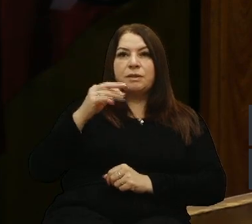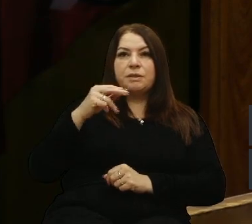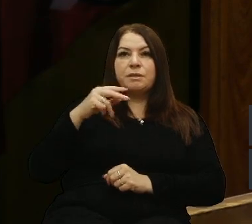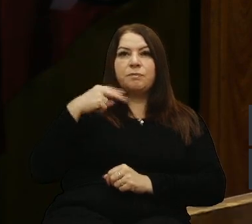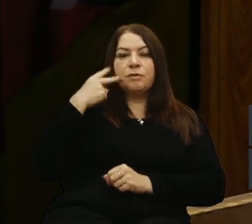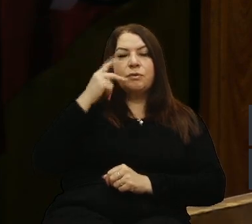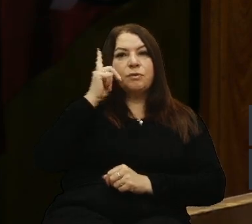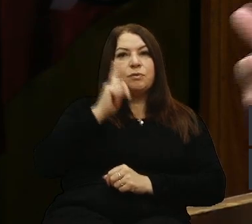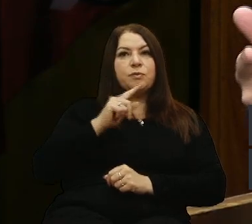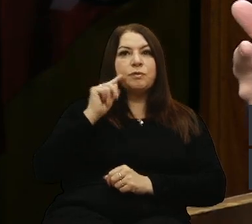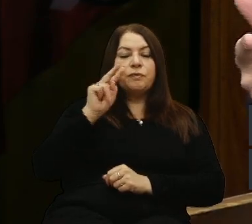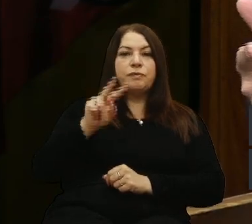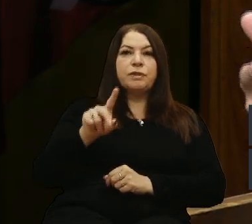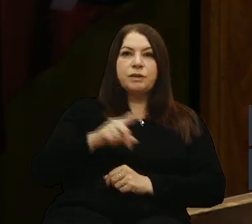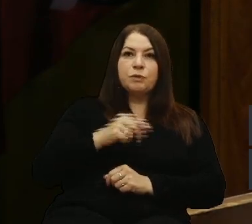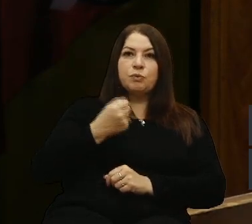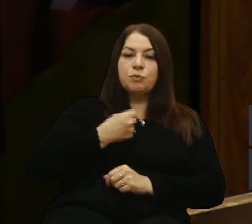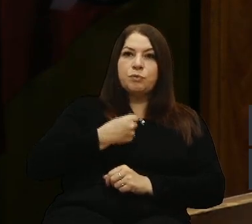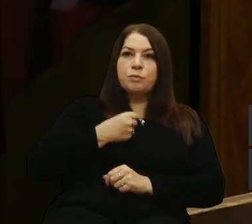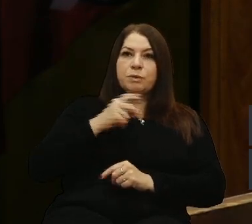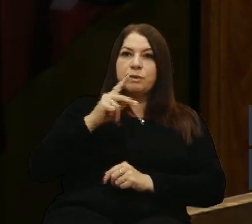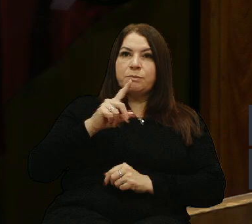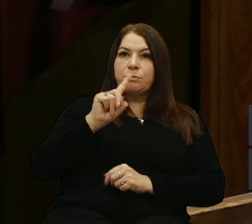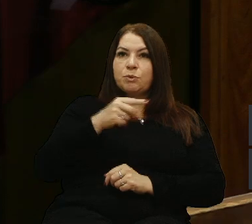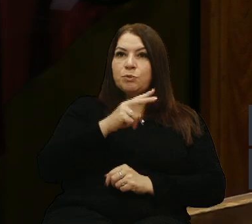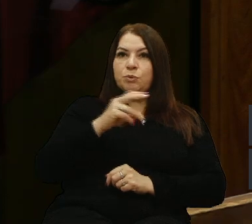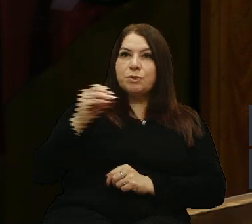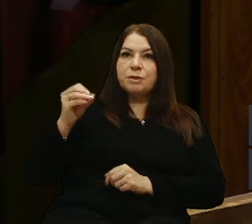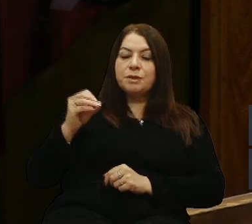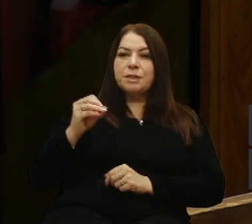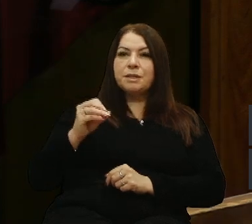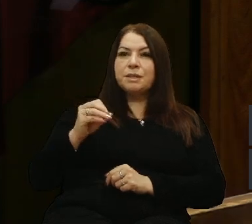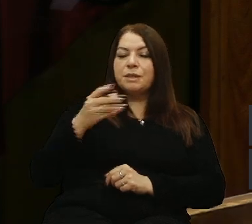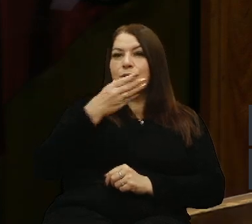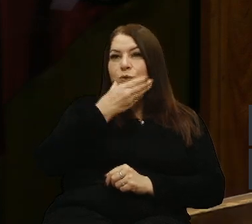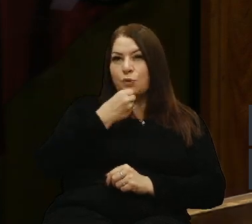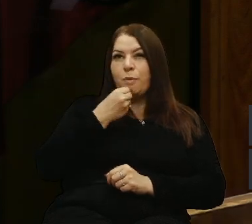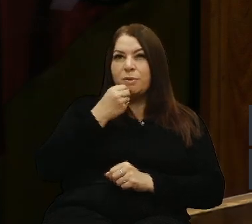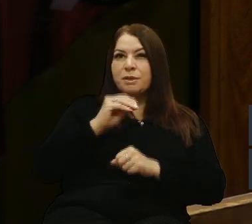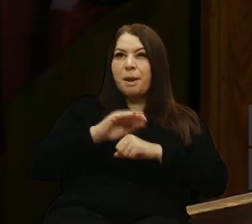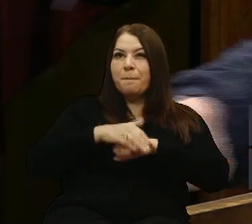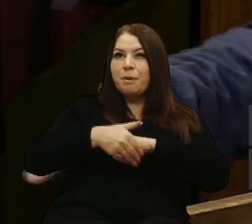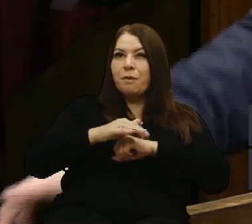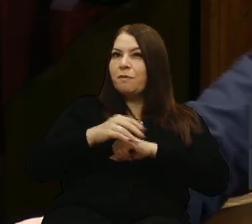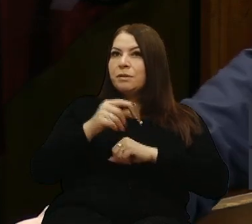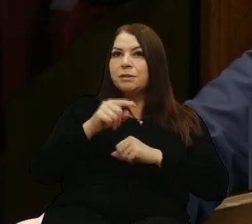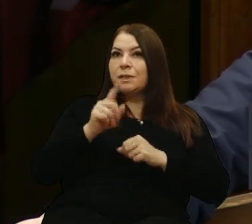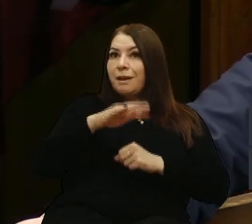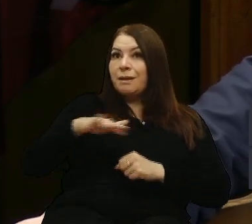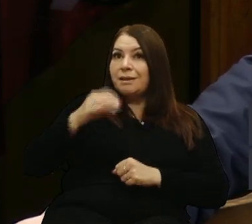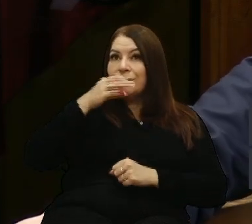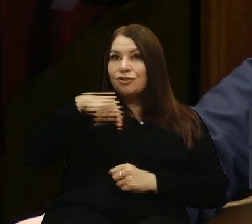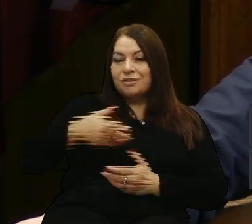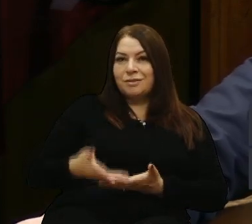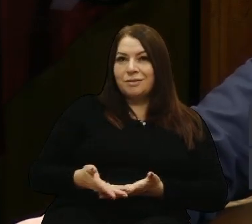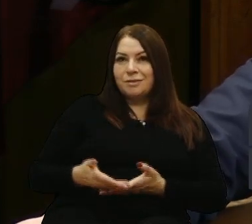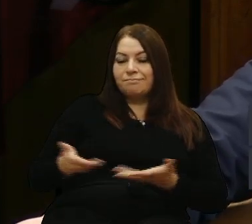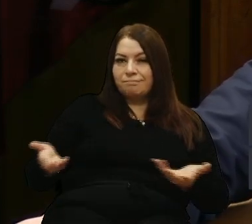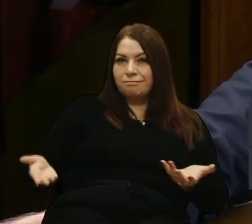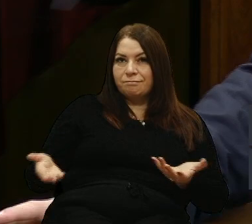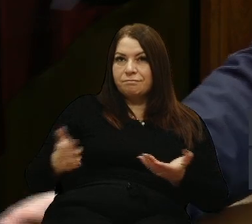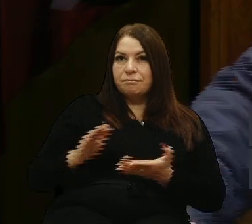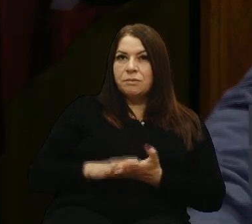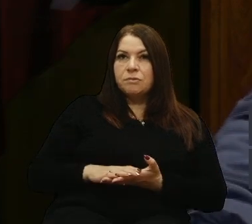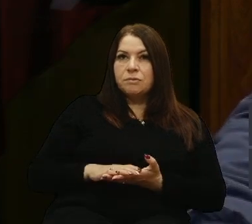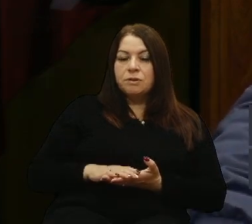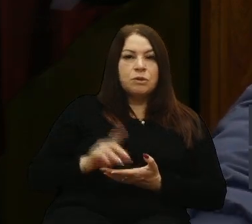menos, levando em consideração o nosso número de habitantes, 1.200 desses pedófilos em grupos de pedofilia infantil estão em Caxias do Sul. Então a